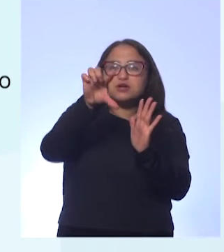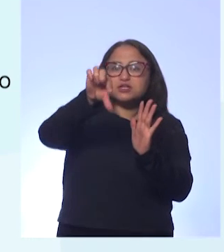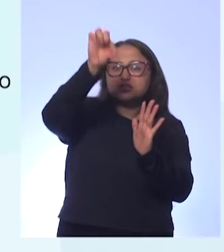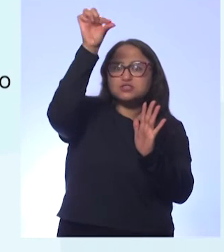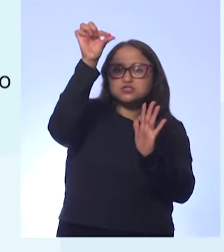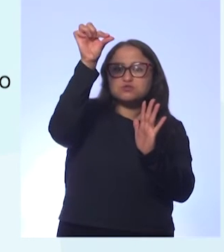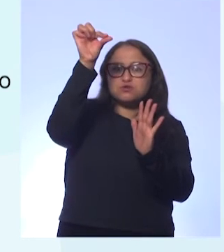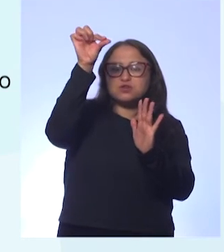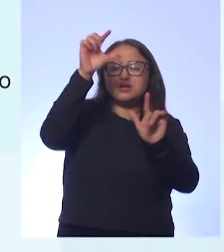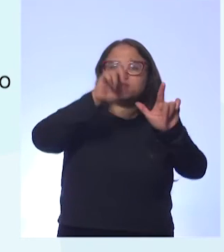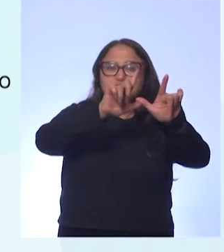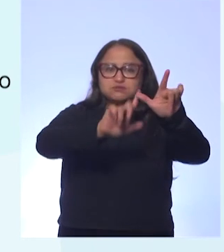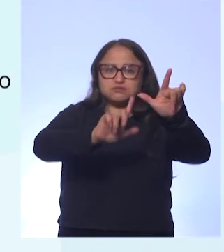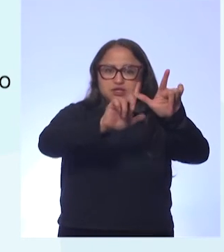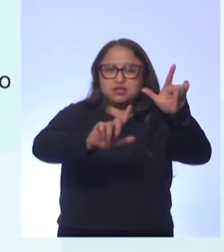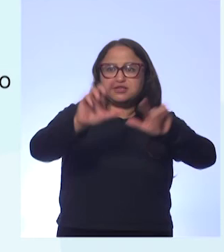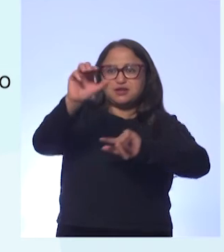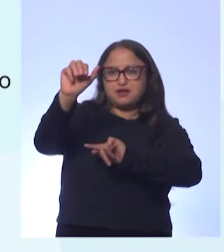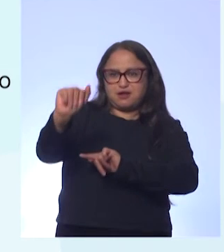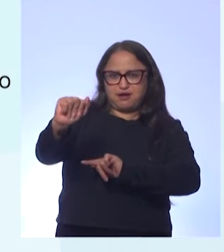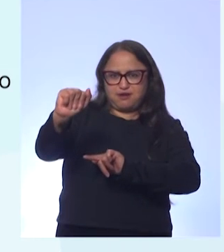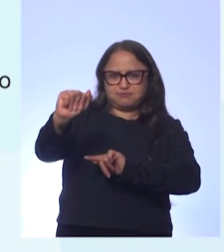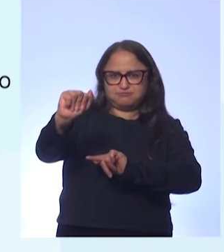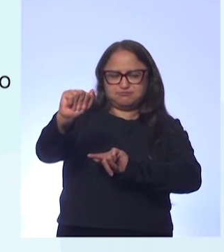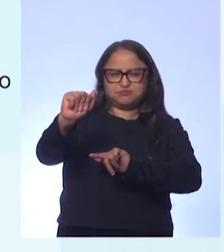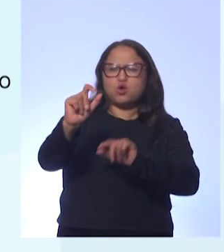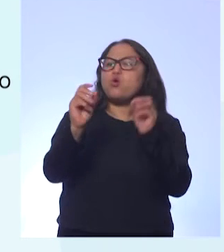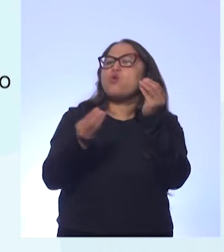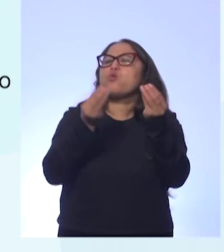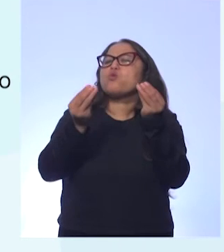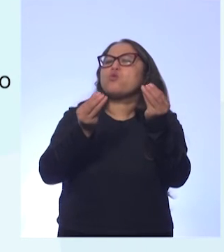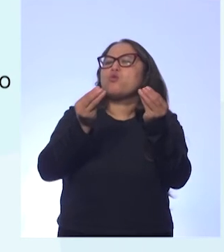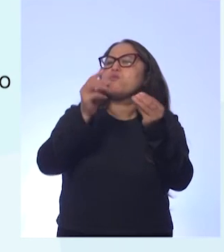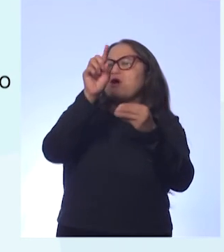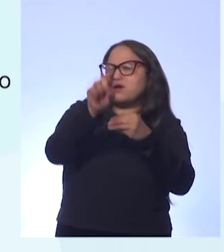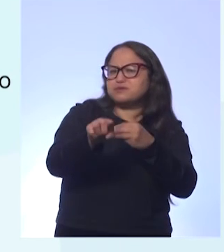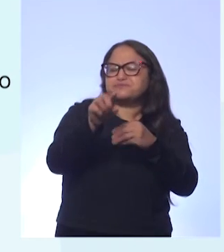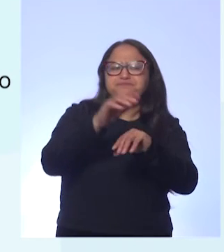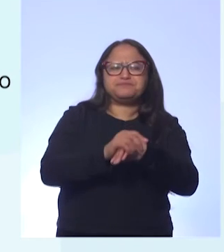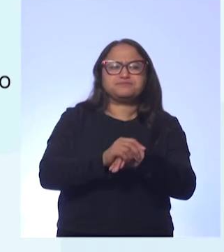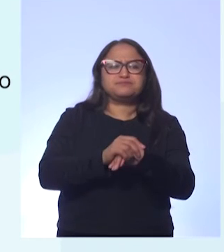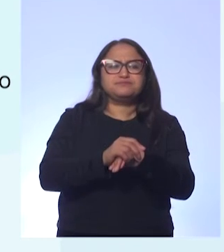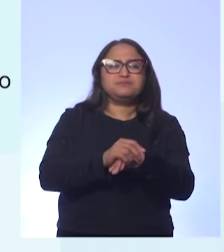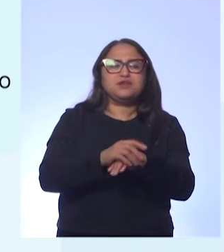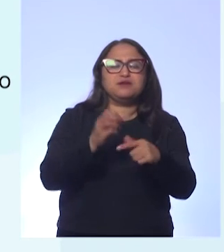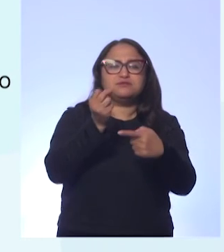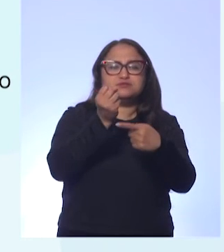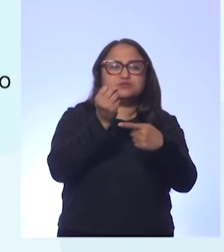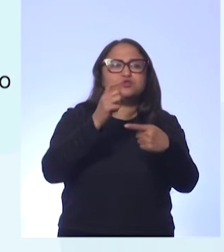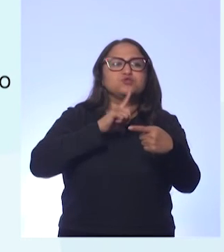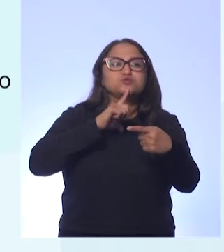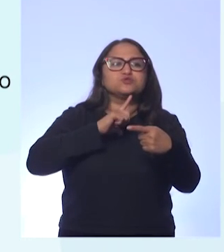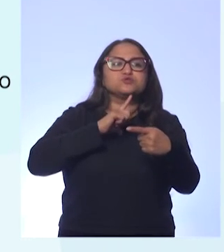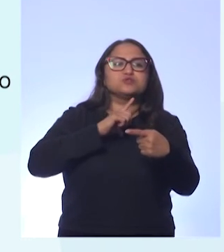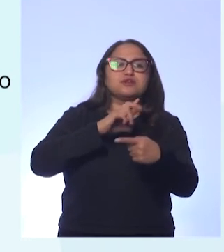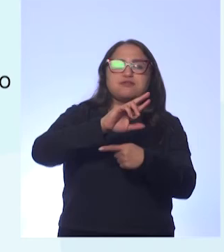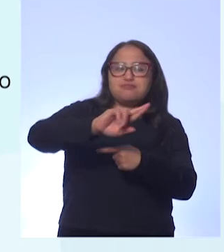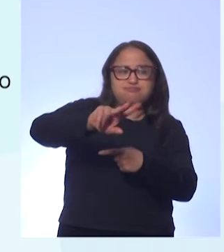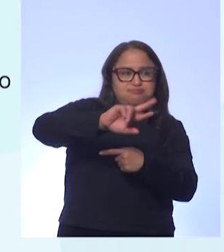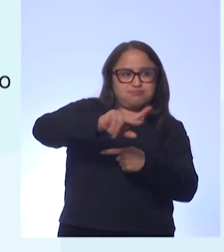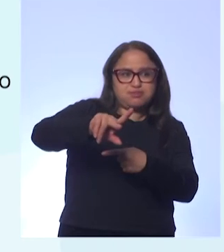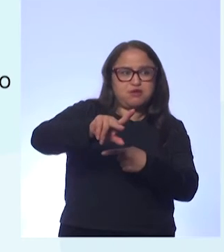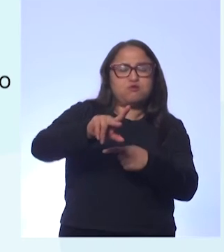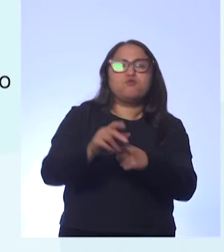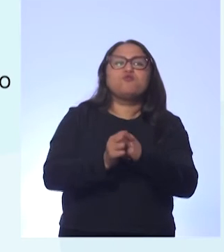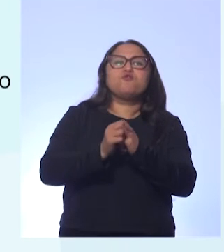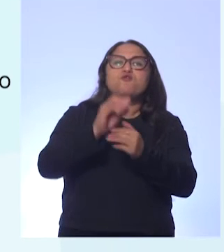escolheram aí o candidato A. Então, como vai ficar, ó, na nossa fração, tá certo? Ó, os que não